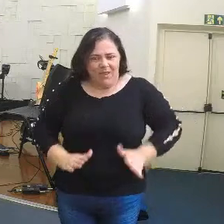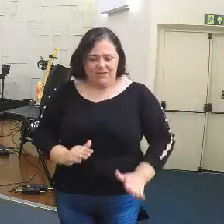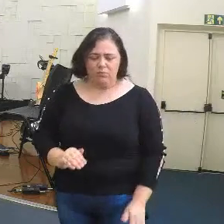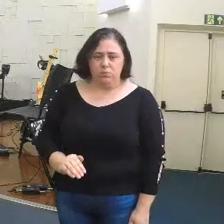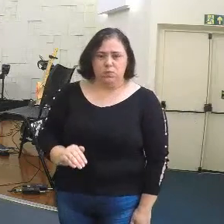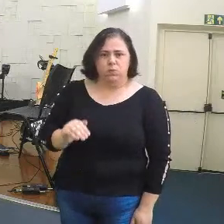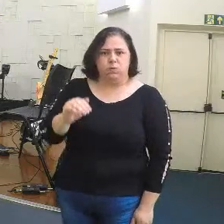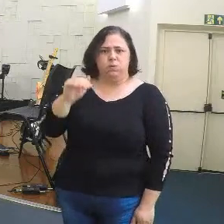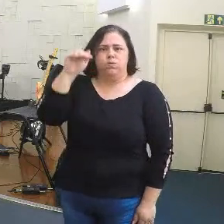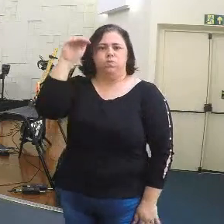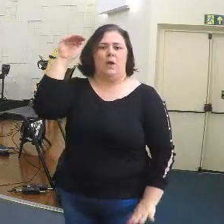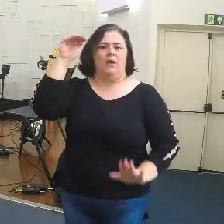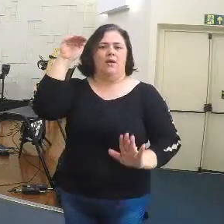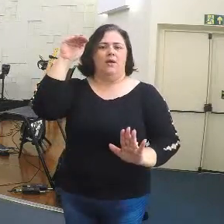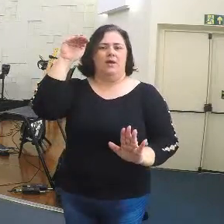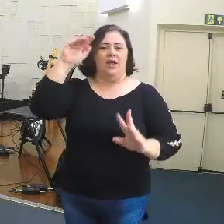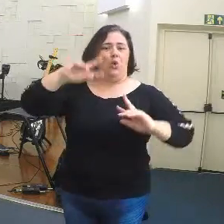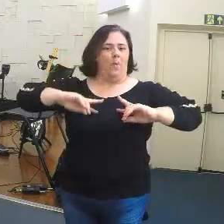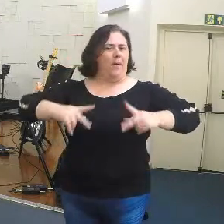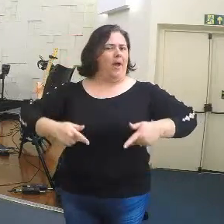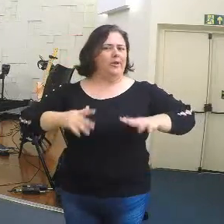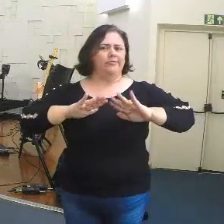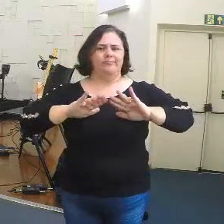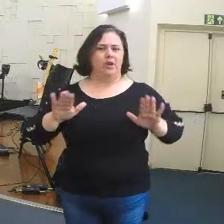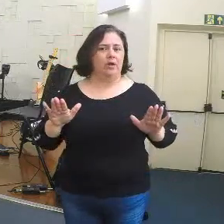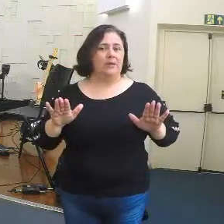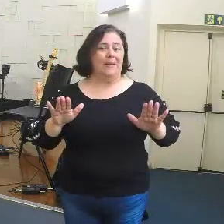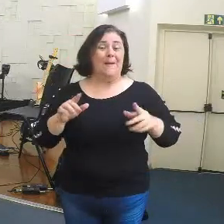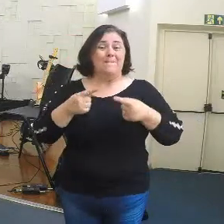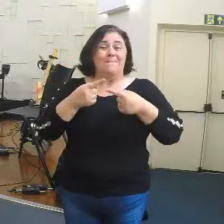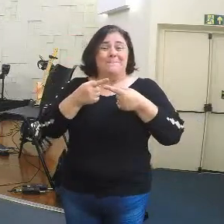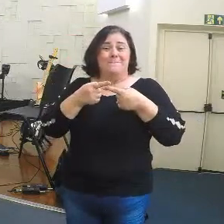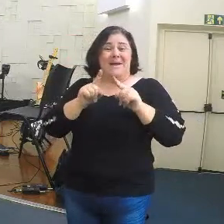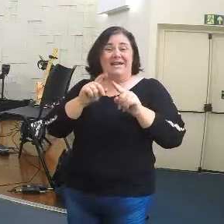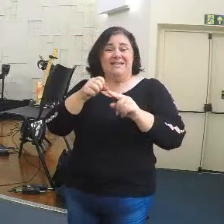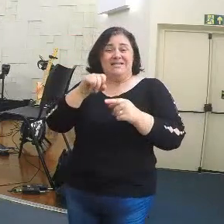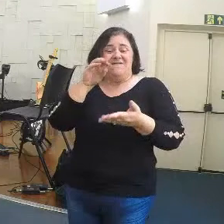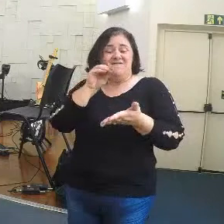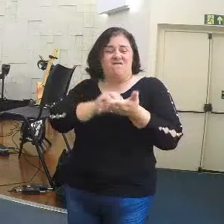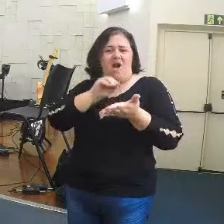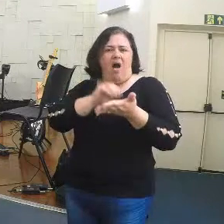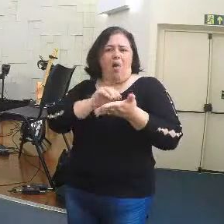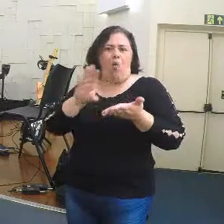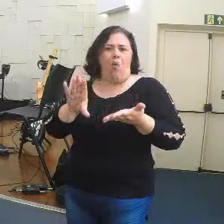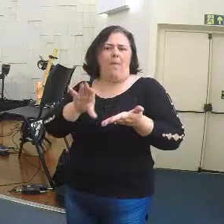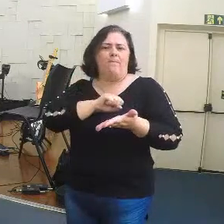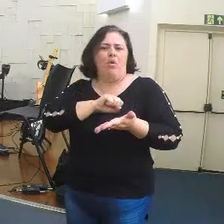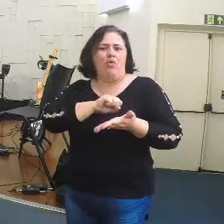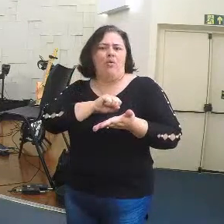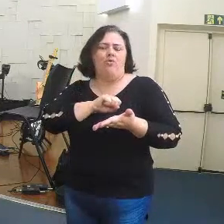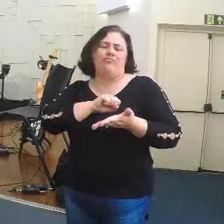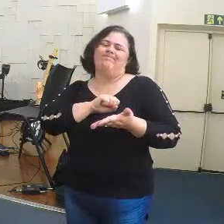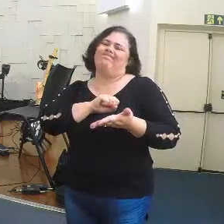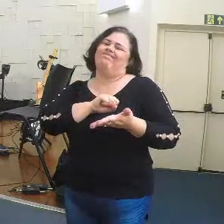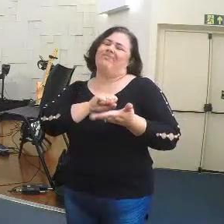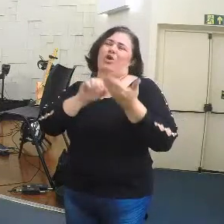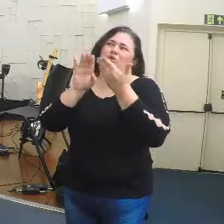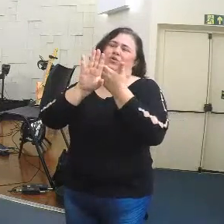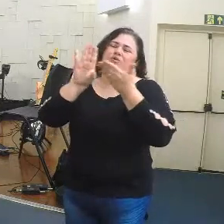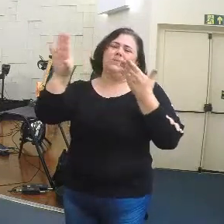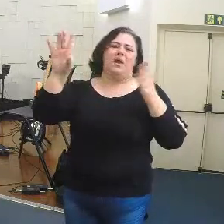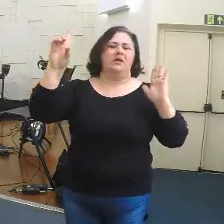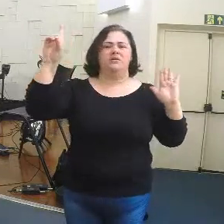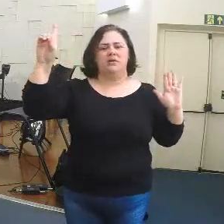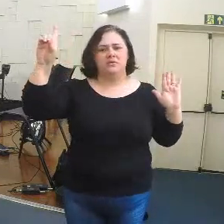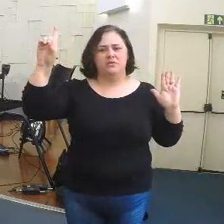Evangelho, no capítulo 1, versículo 4 e 5, João está dizendo que a vida veio por meio dele. E aqui na epístola ele está dizendo a mesma